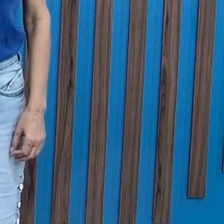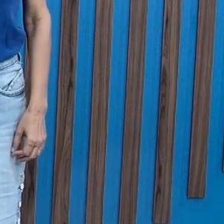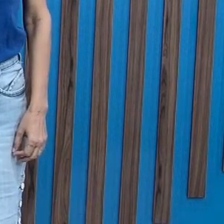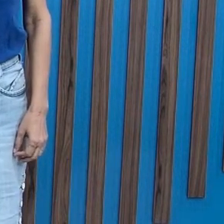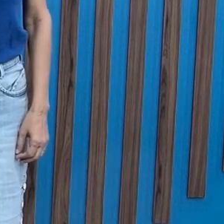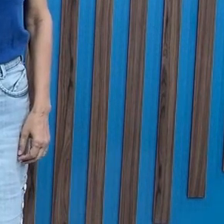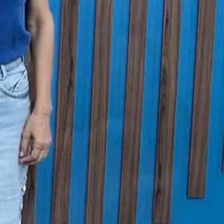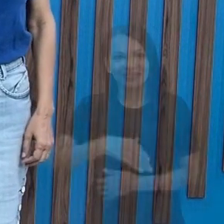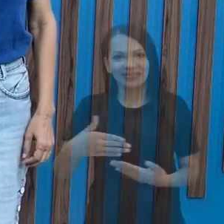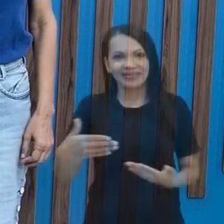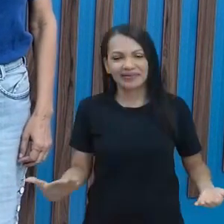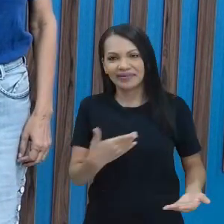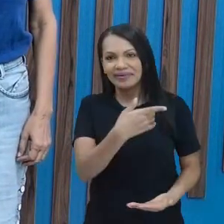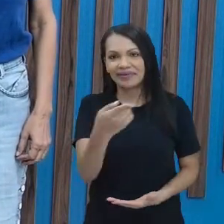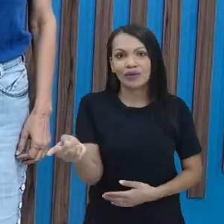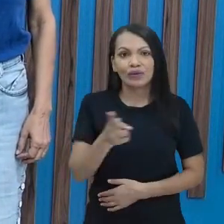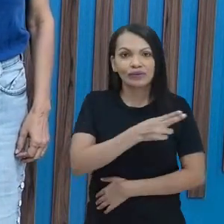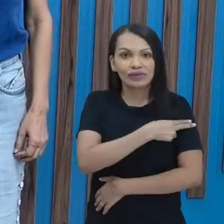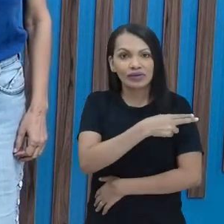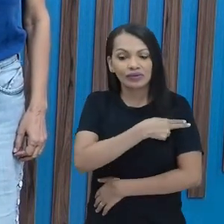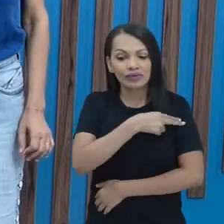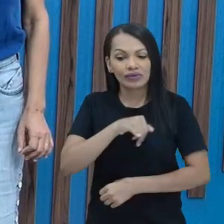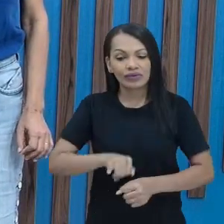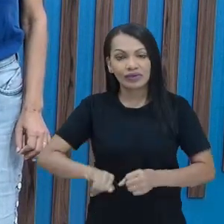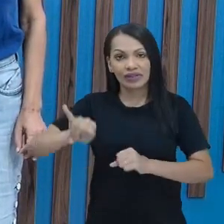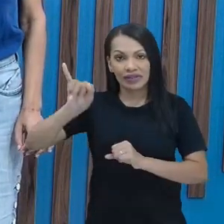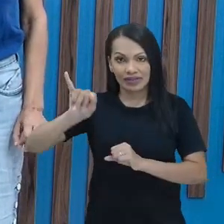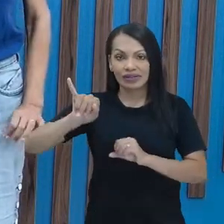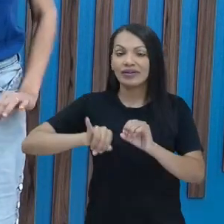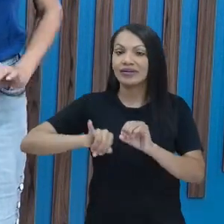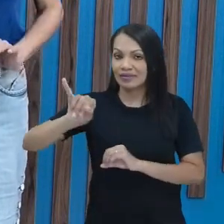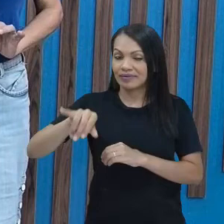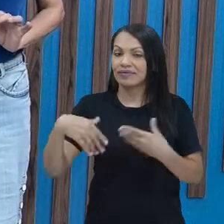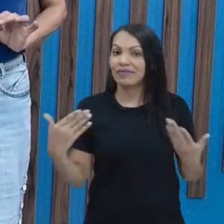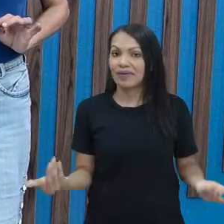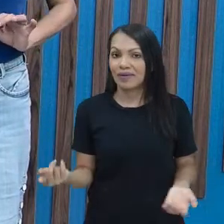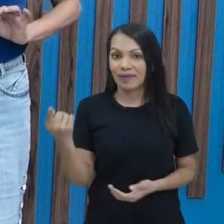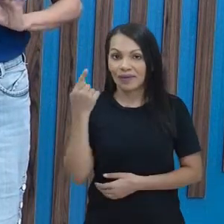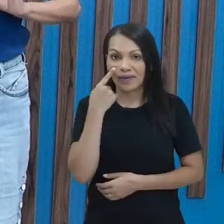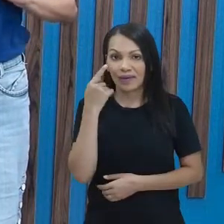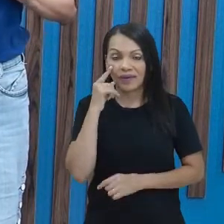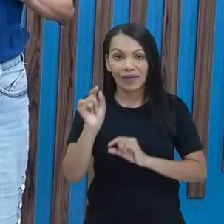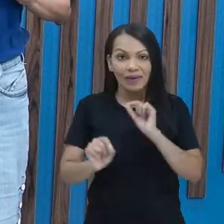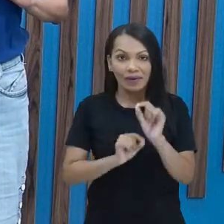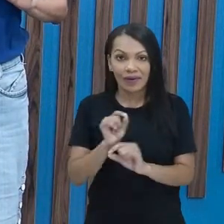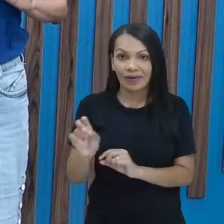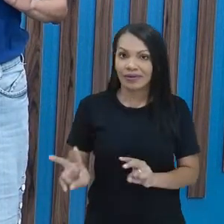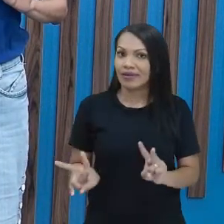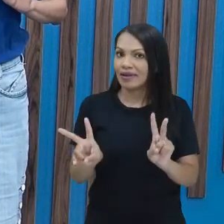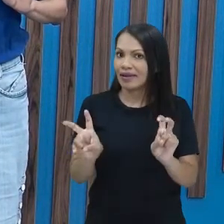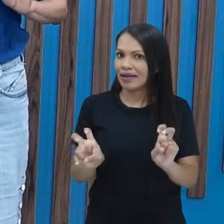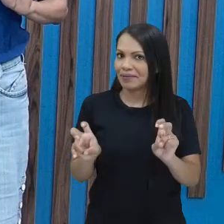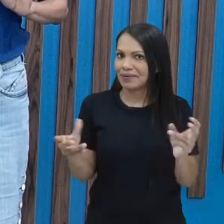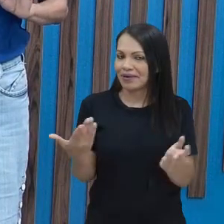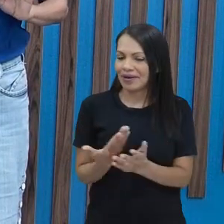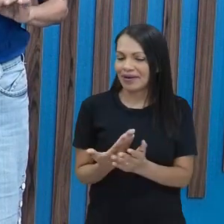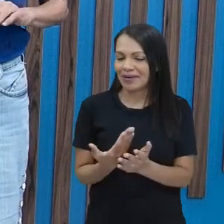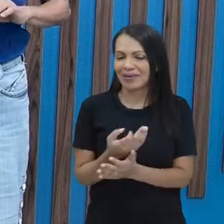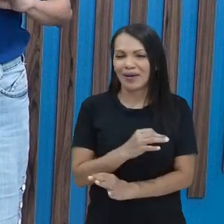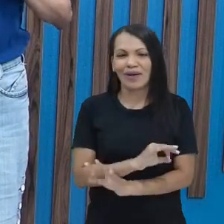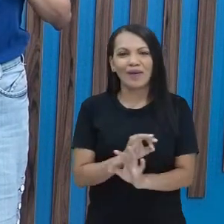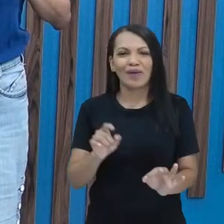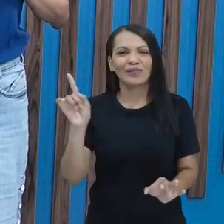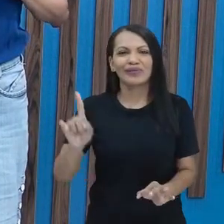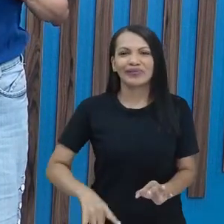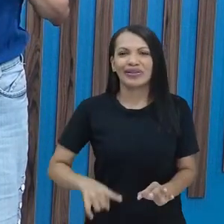língua portuguesa para as turmas do segundo ano e do Se Liga. E olha só, o tema da nossa aula hoje